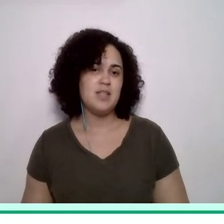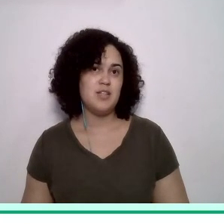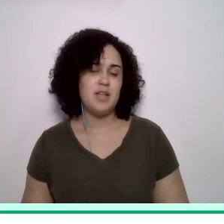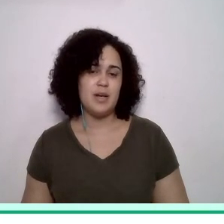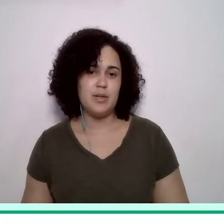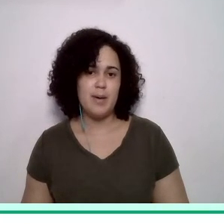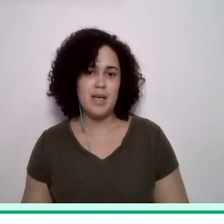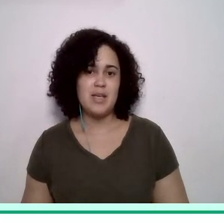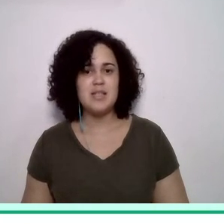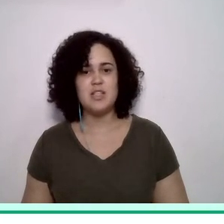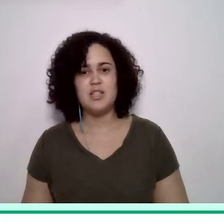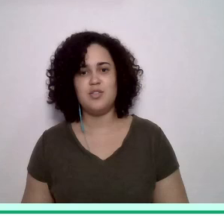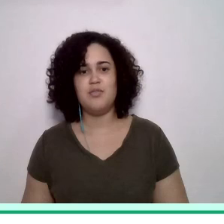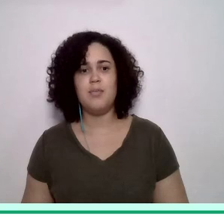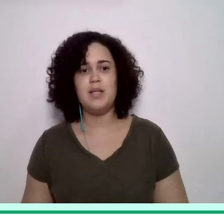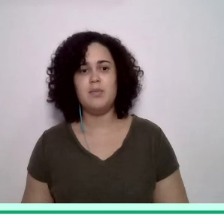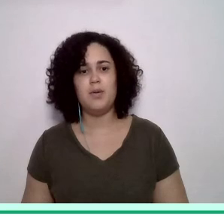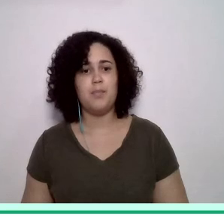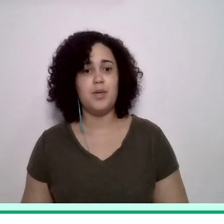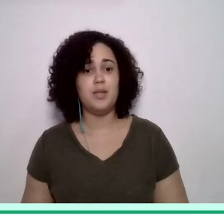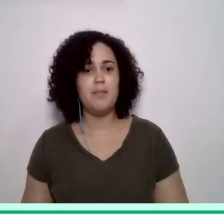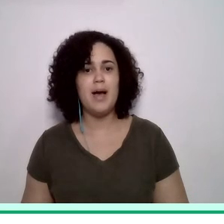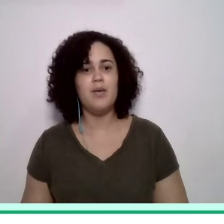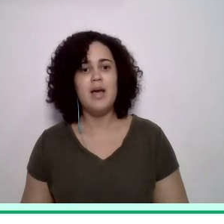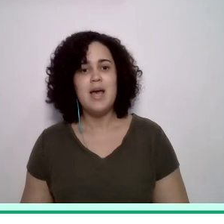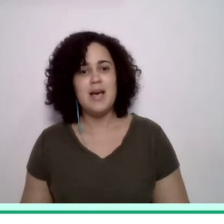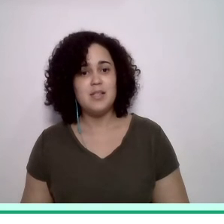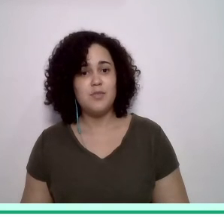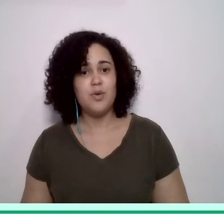agradecer à Universidade Federal da Bahia e às agências de fomento pelo apoio ao